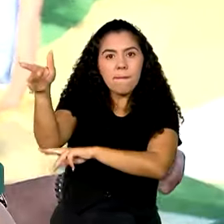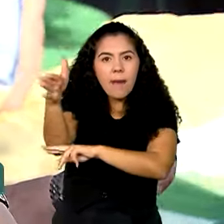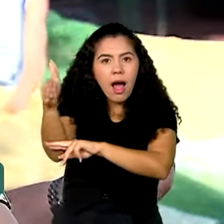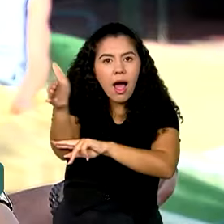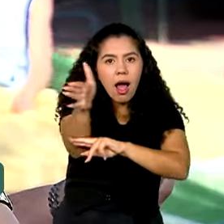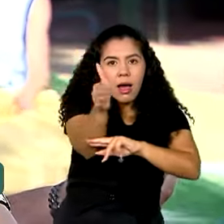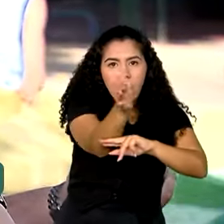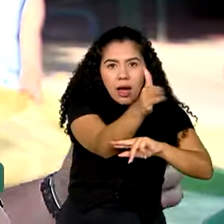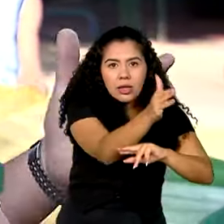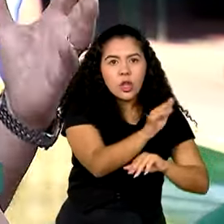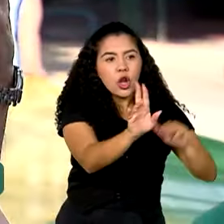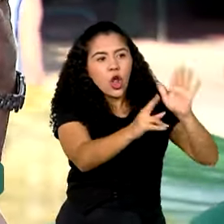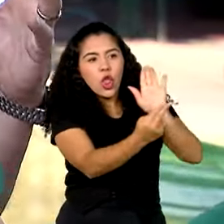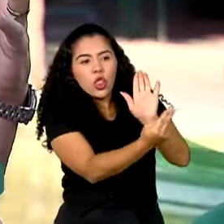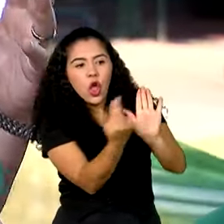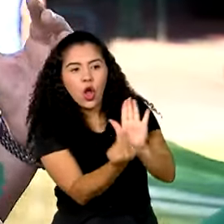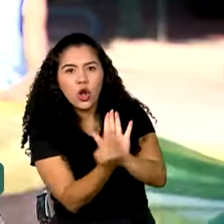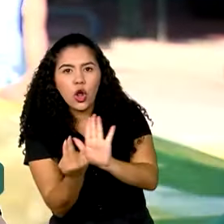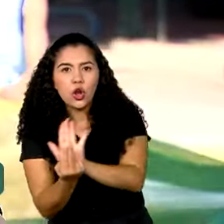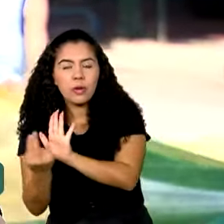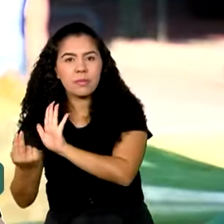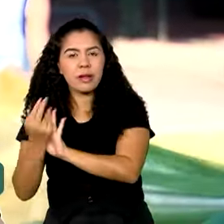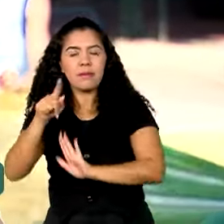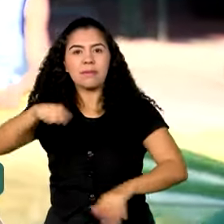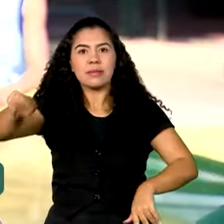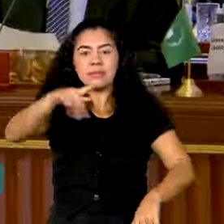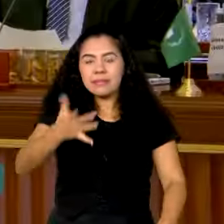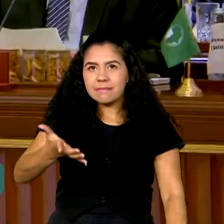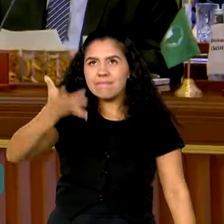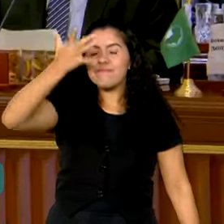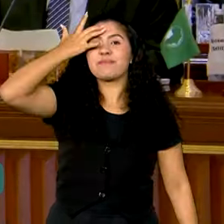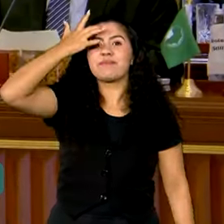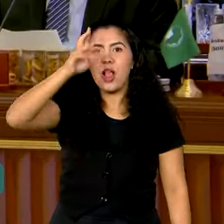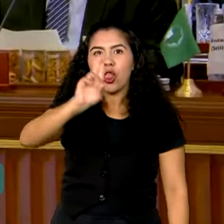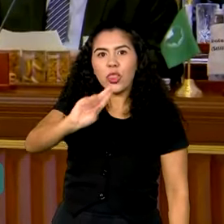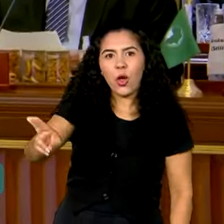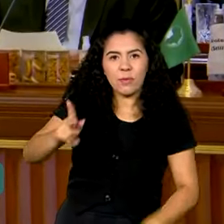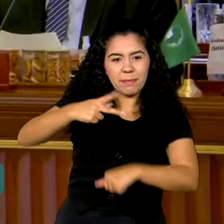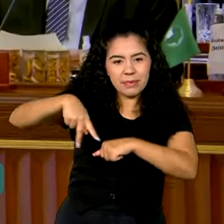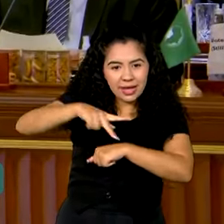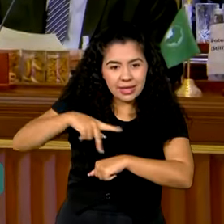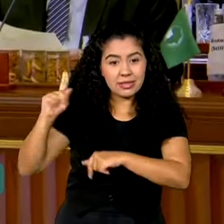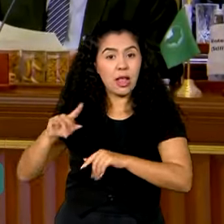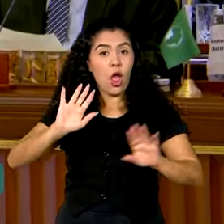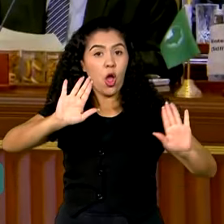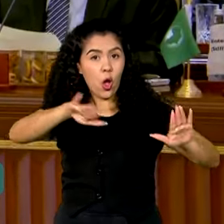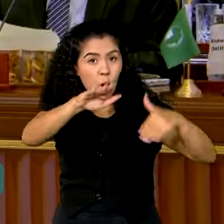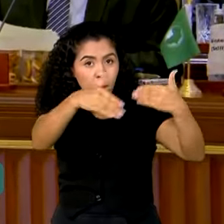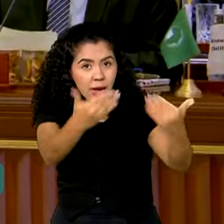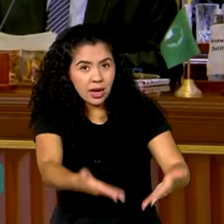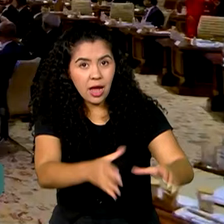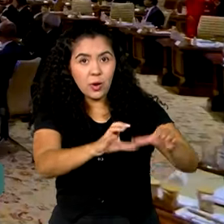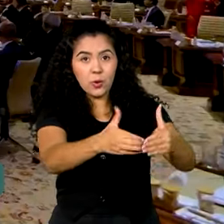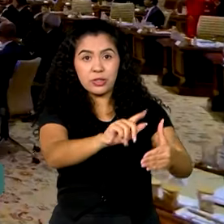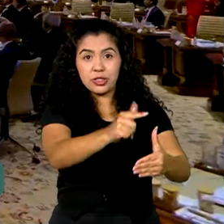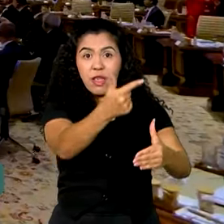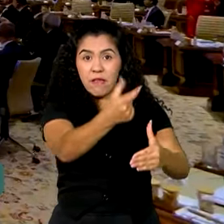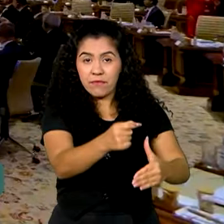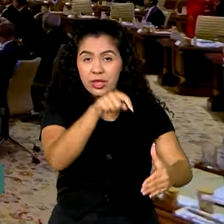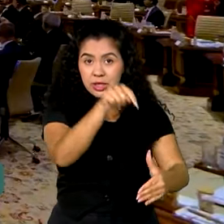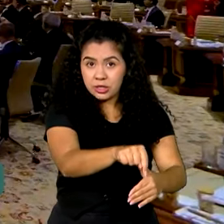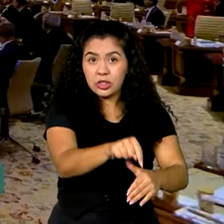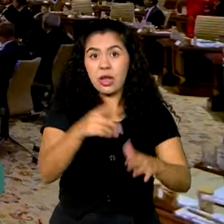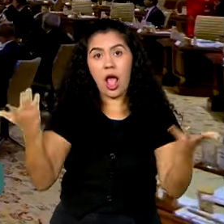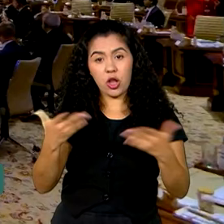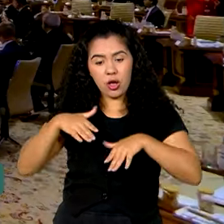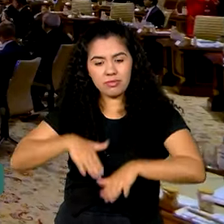com o nome do país embaixo, para ficar bem gravado na imagem deles. A homenagem ao G20 no desfile de 7 de setembro